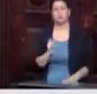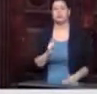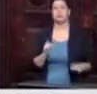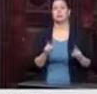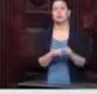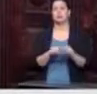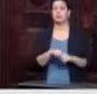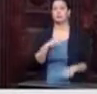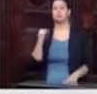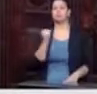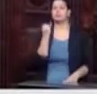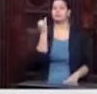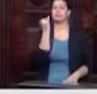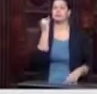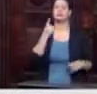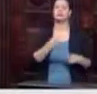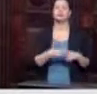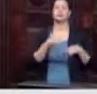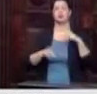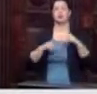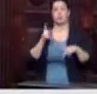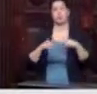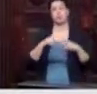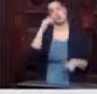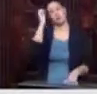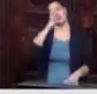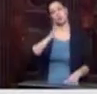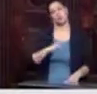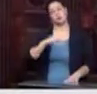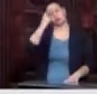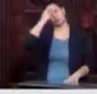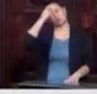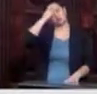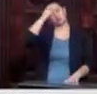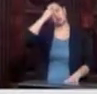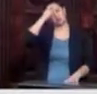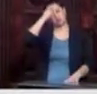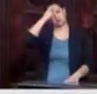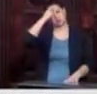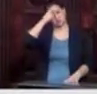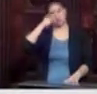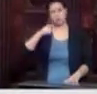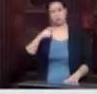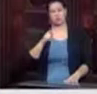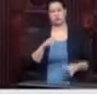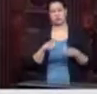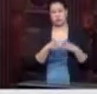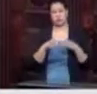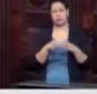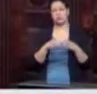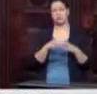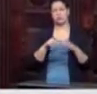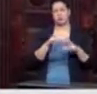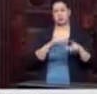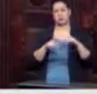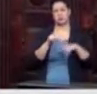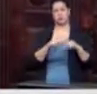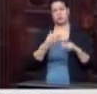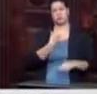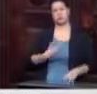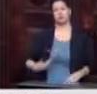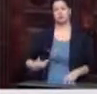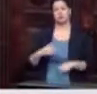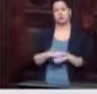muito importante que a população brasileira tenha consciência que esse conjunto de medidas que o governo está tomando